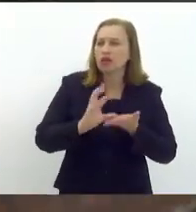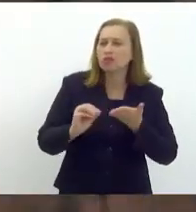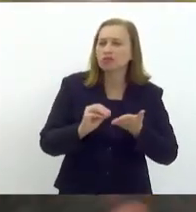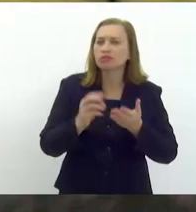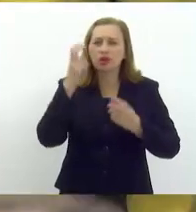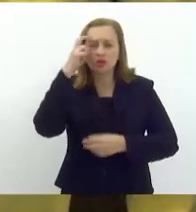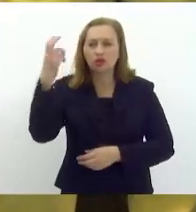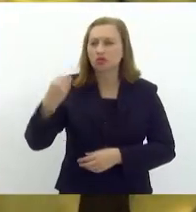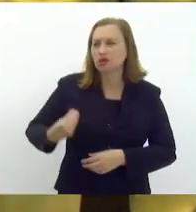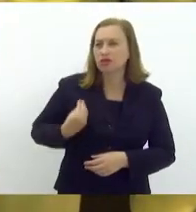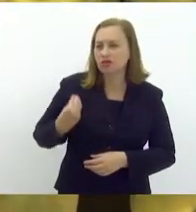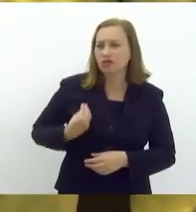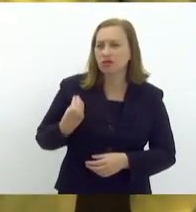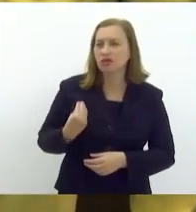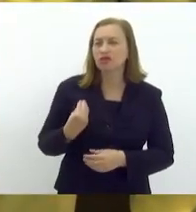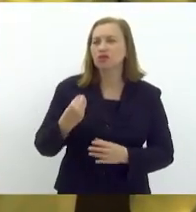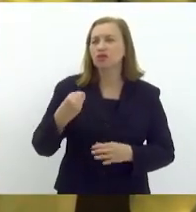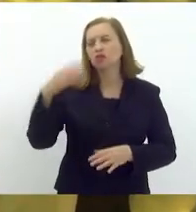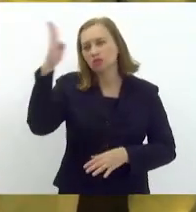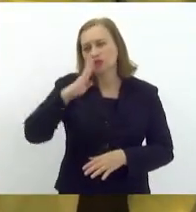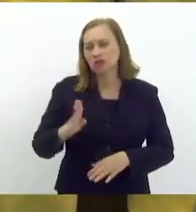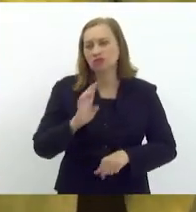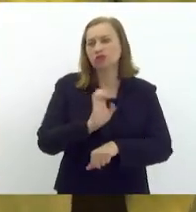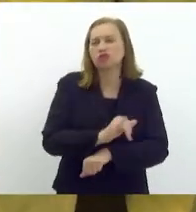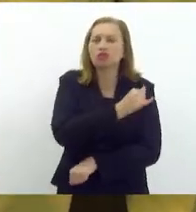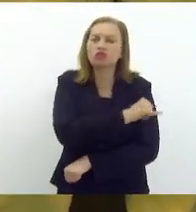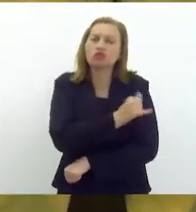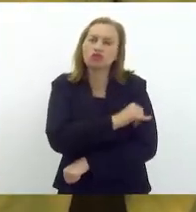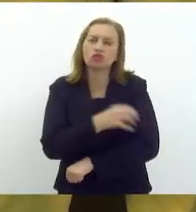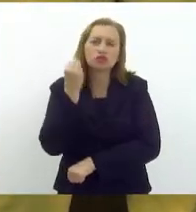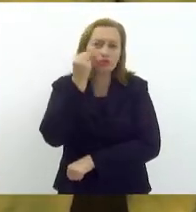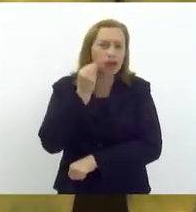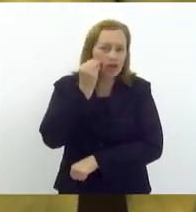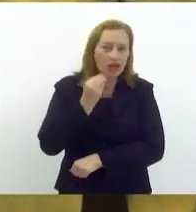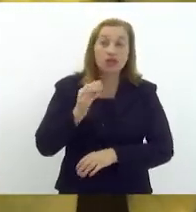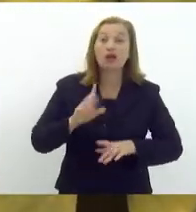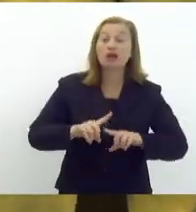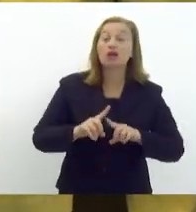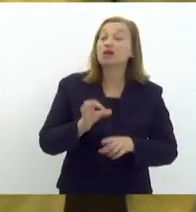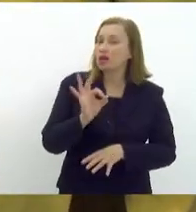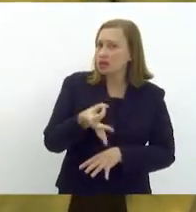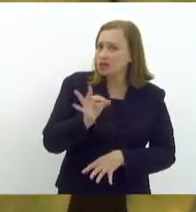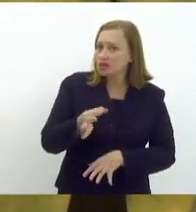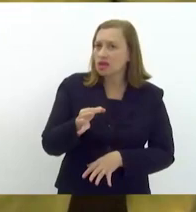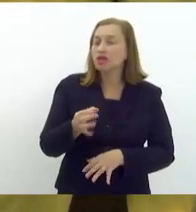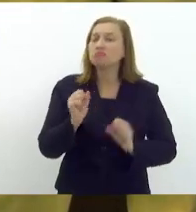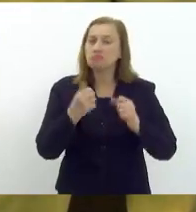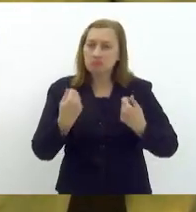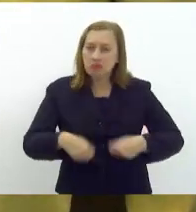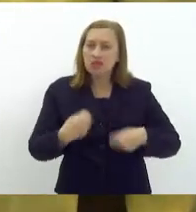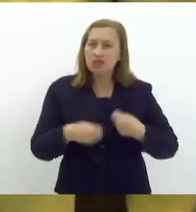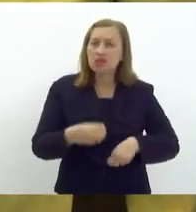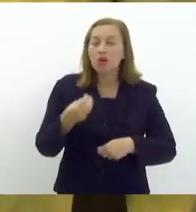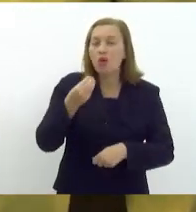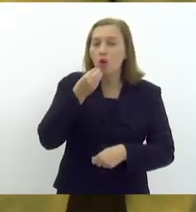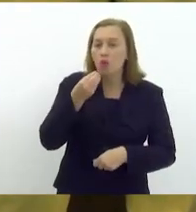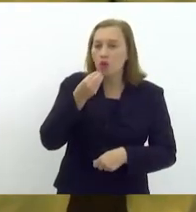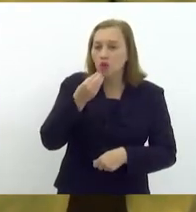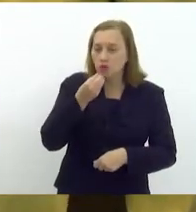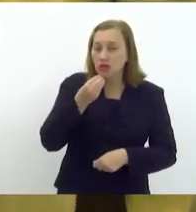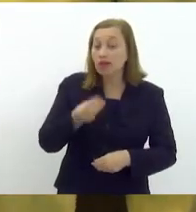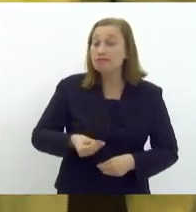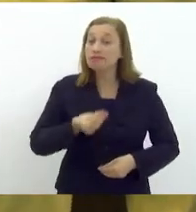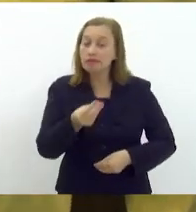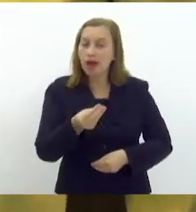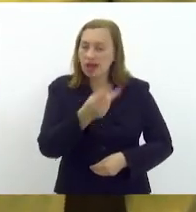tá vivenciando no Brasil e no estado do Rio de Janeiro e é lógico que a gente tem que oportunizar os fazedores